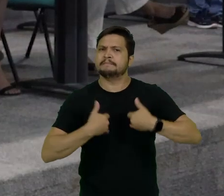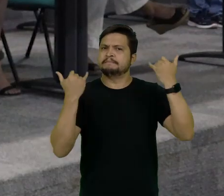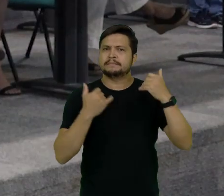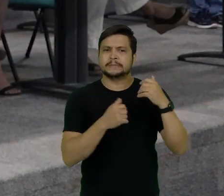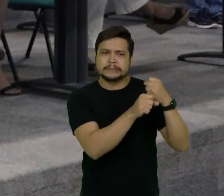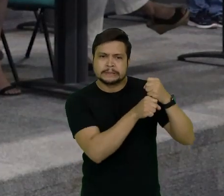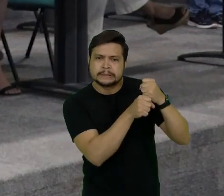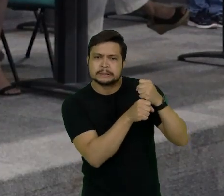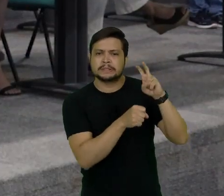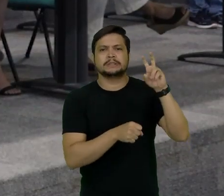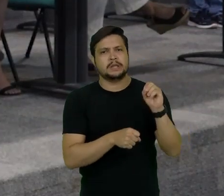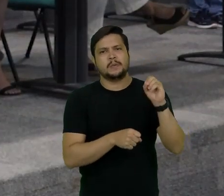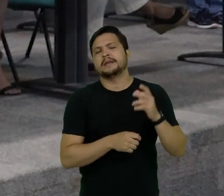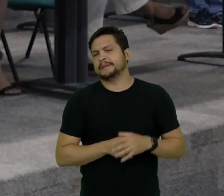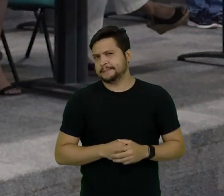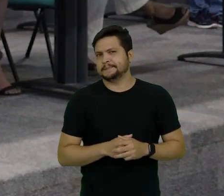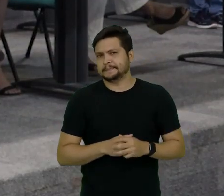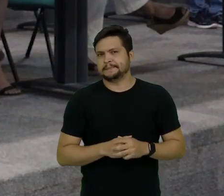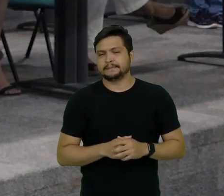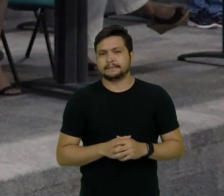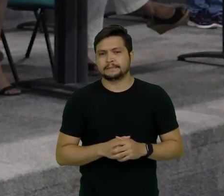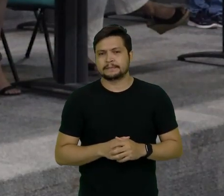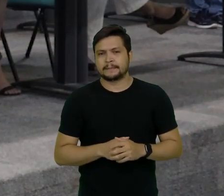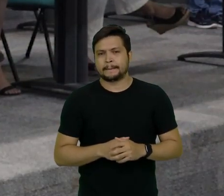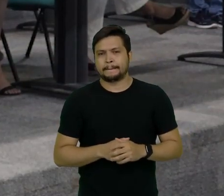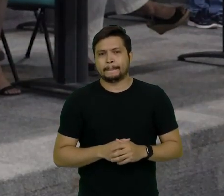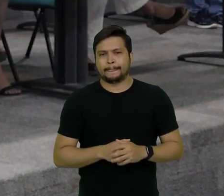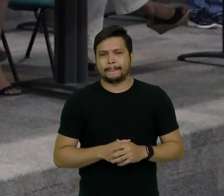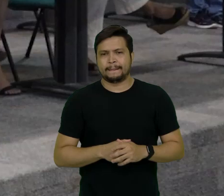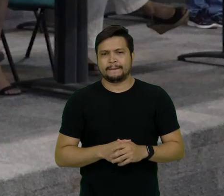disse. Você vem? O curso,